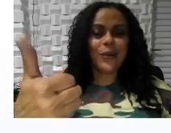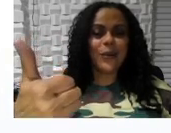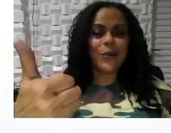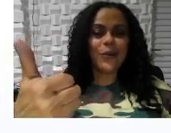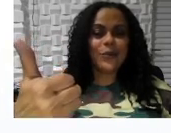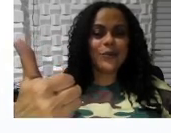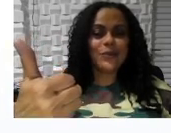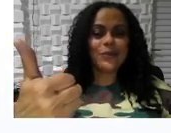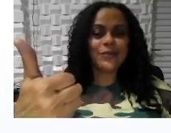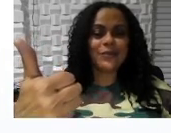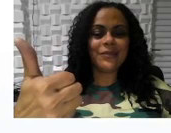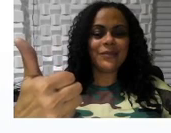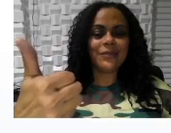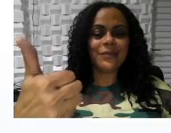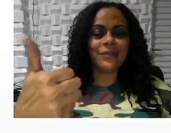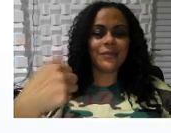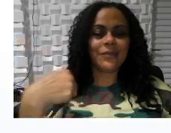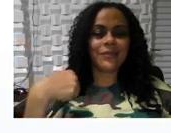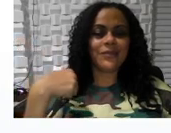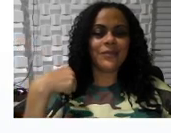1,